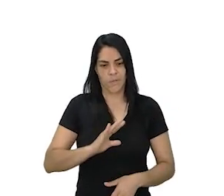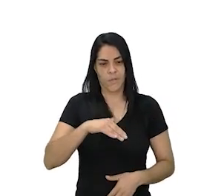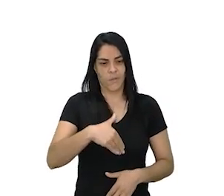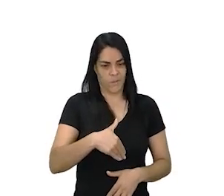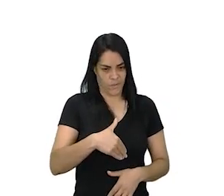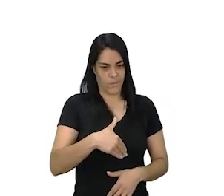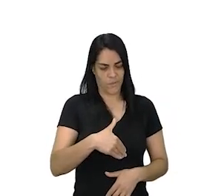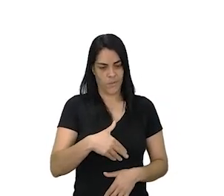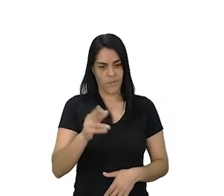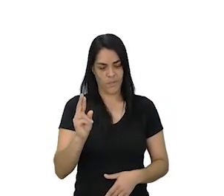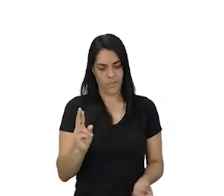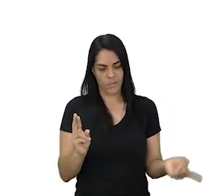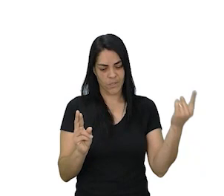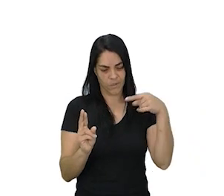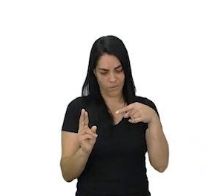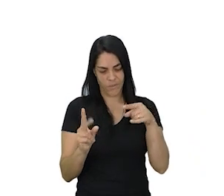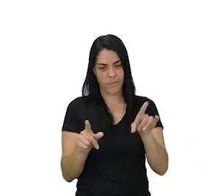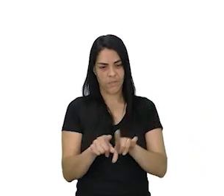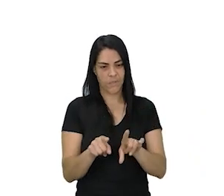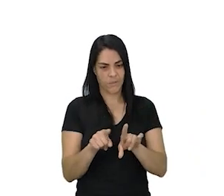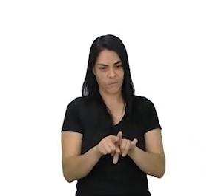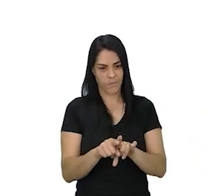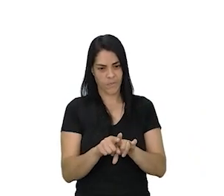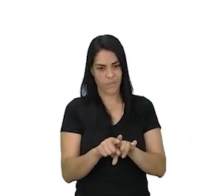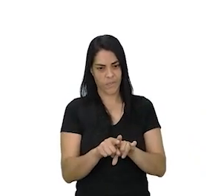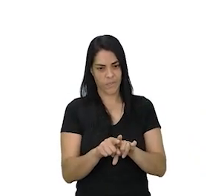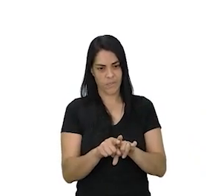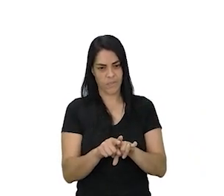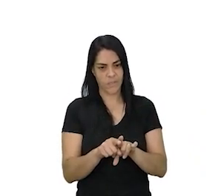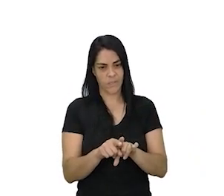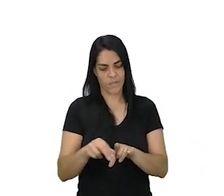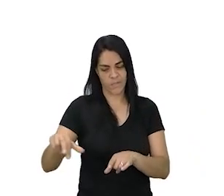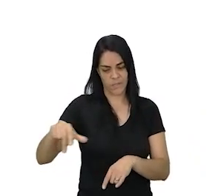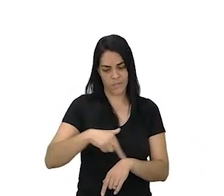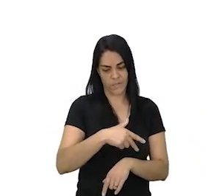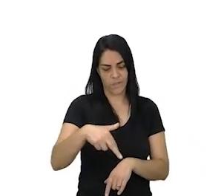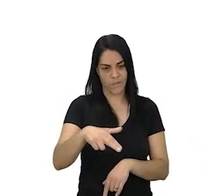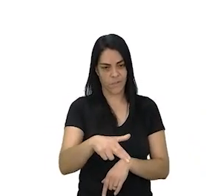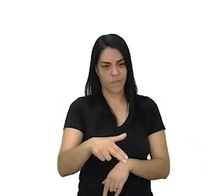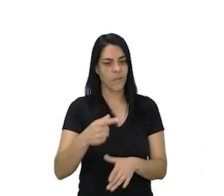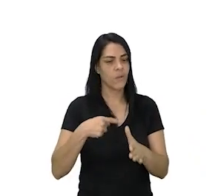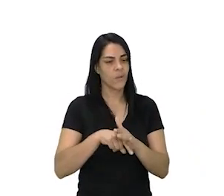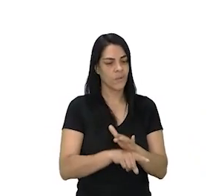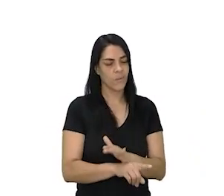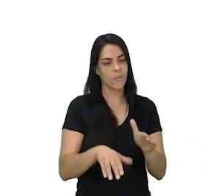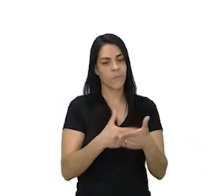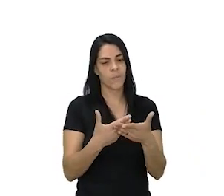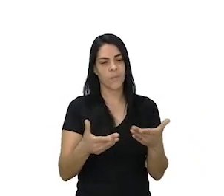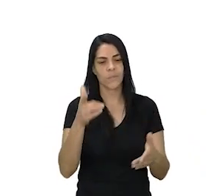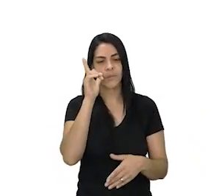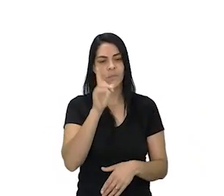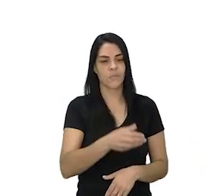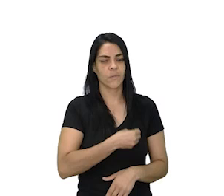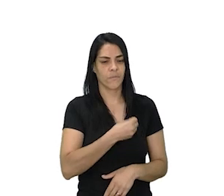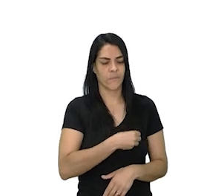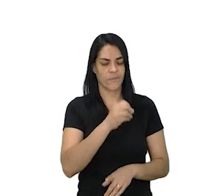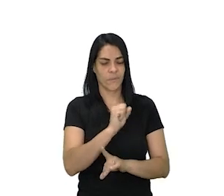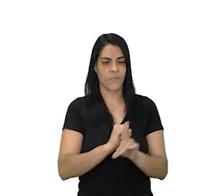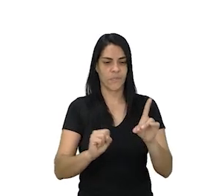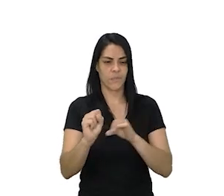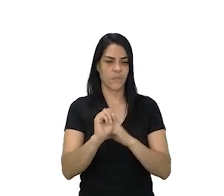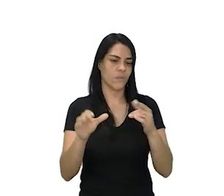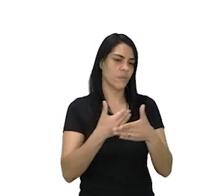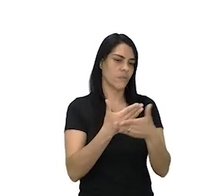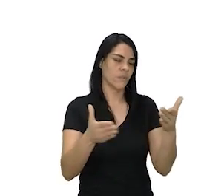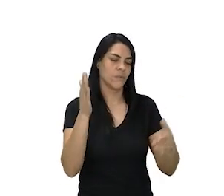referência, como também de deslocamento, que são fundamentais para a gente viver na nossa sociedade. E que a gente sabe